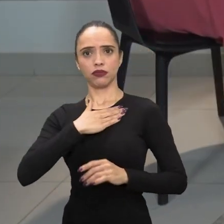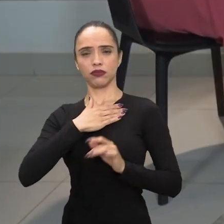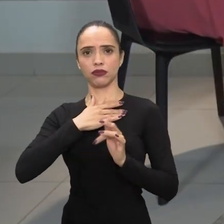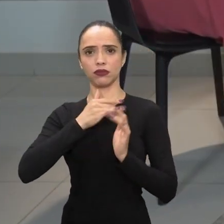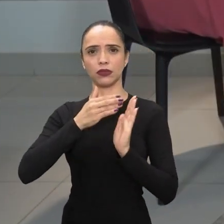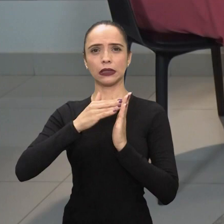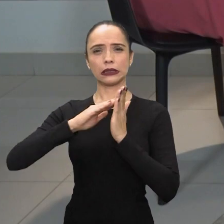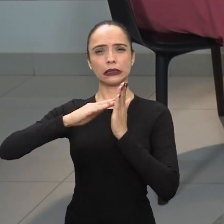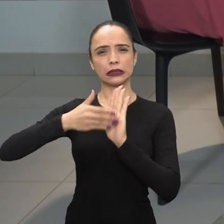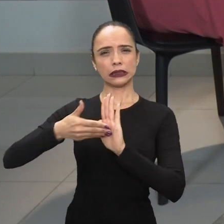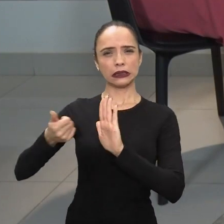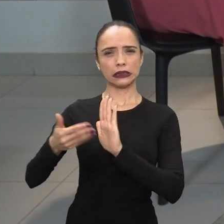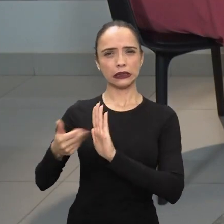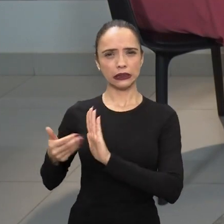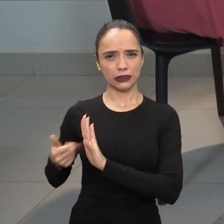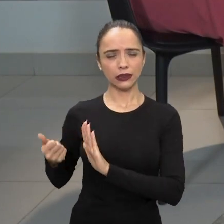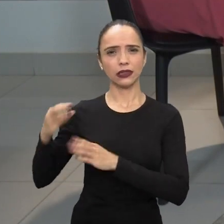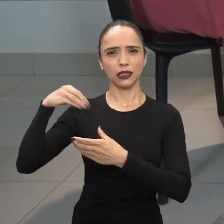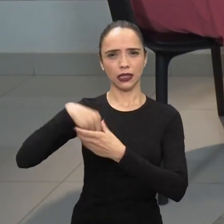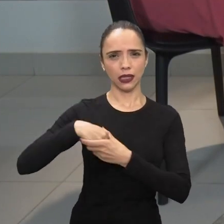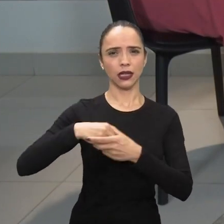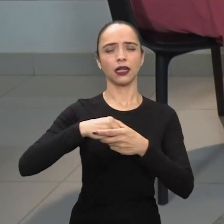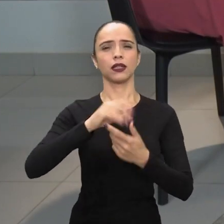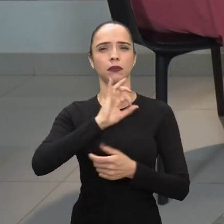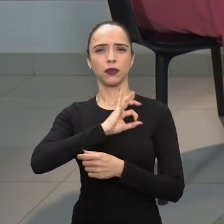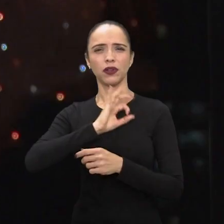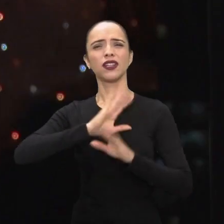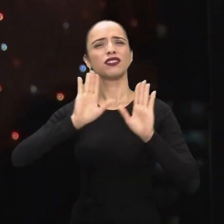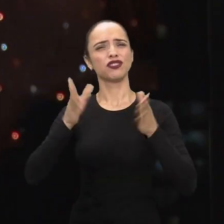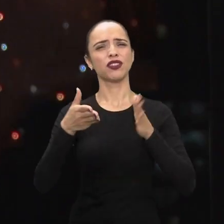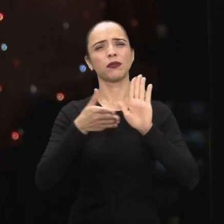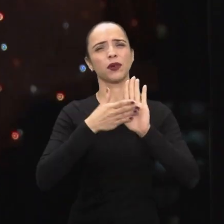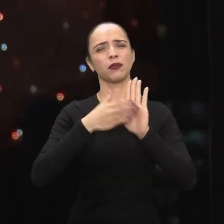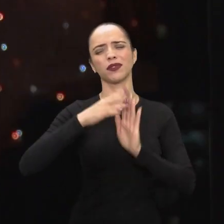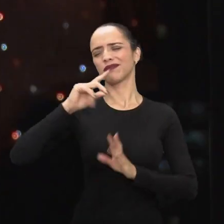proposta antiga é muito discutida né